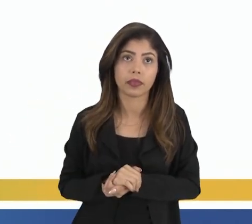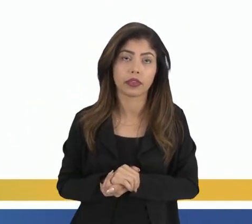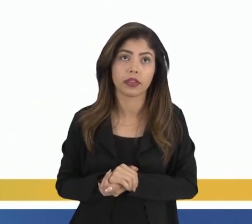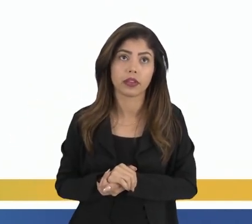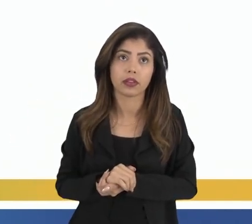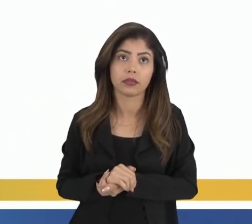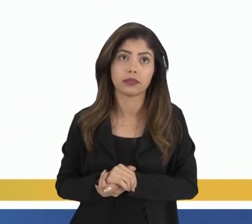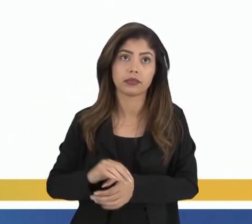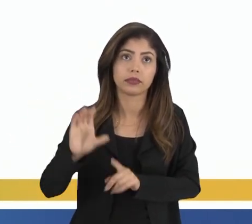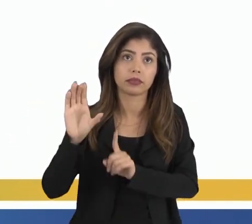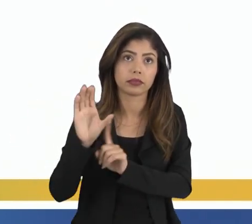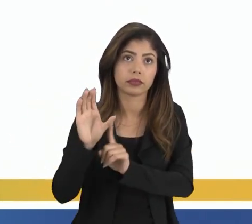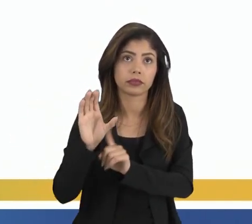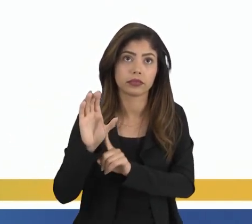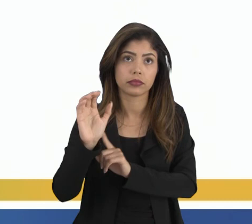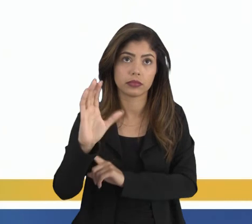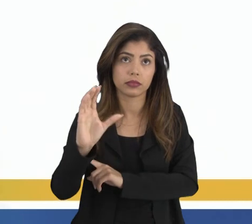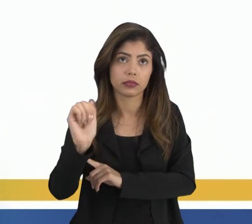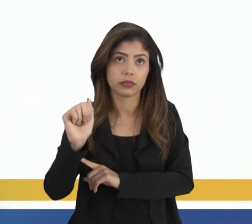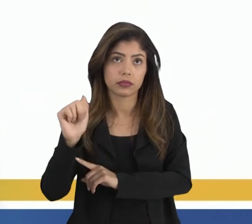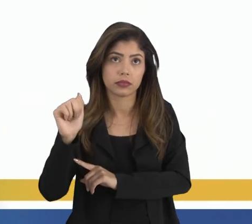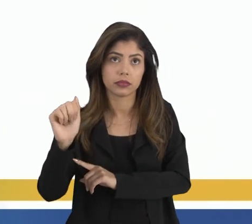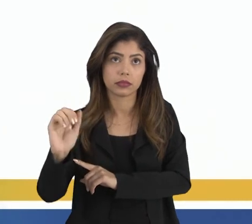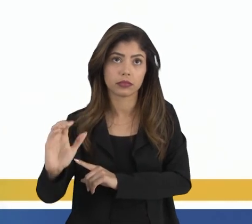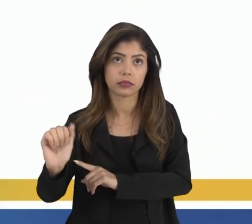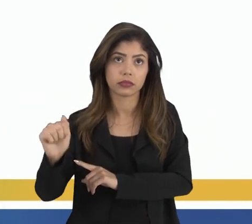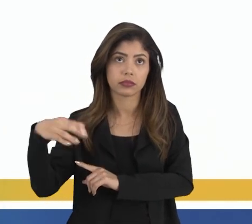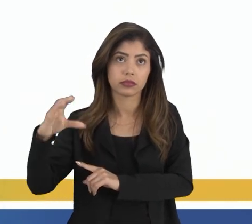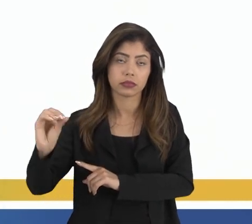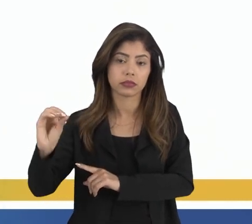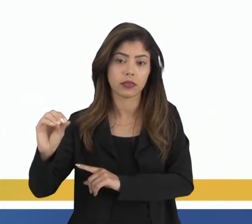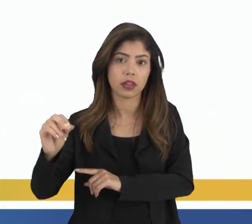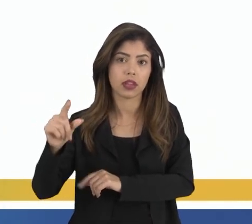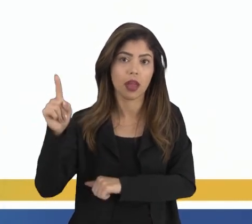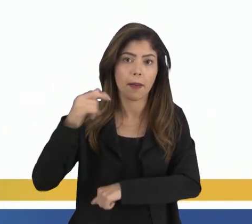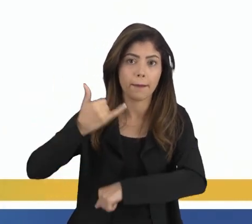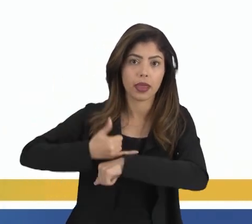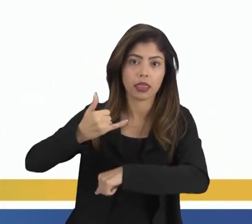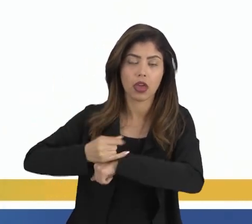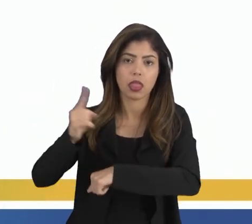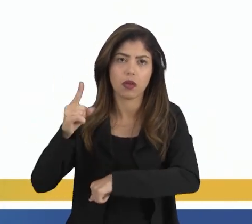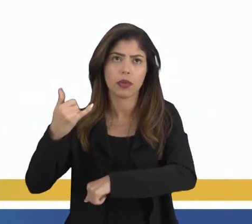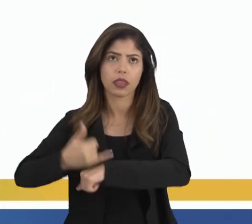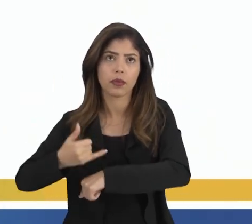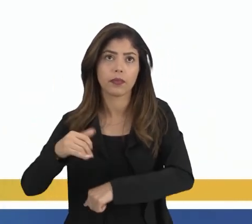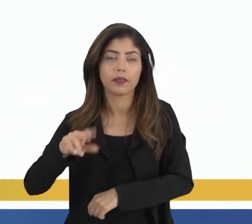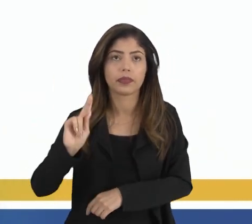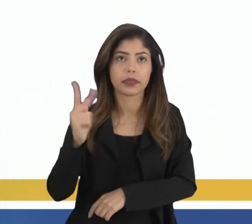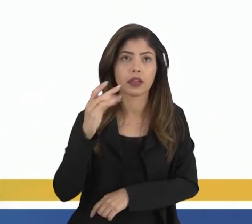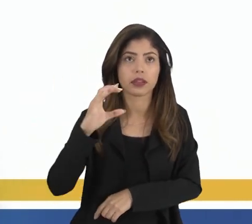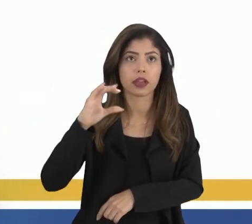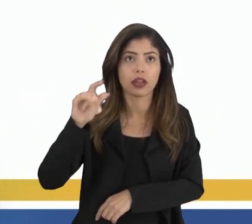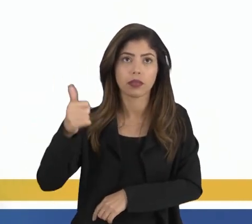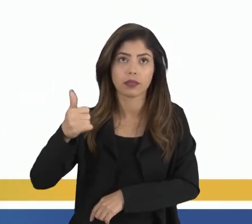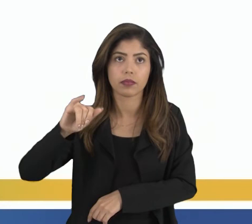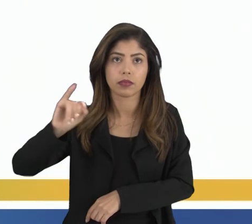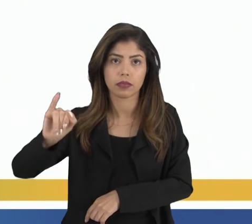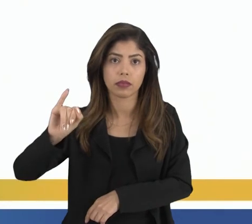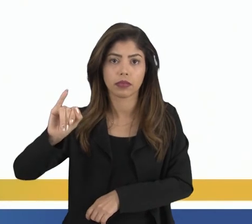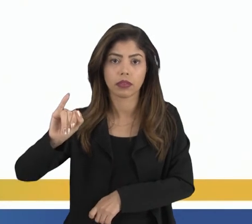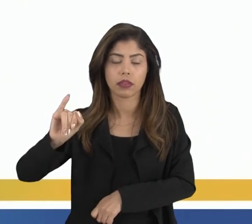e cloro, metal e não metal, iônico. Cálcio e oxigênio, metal e não